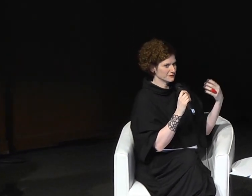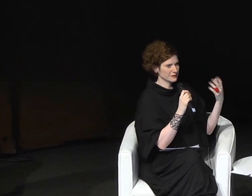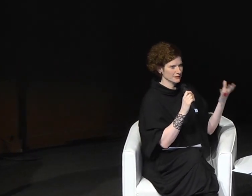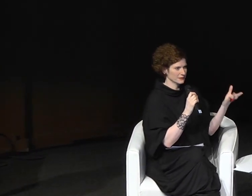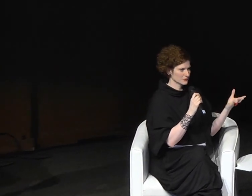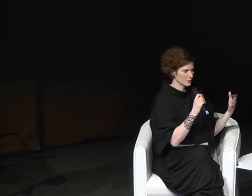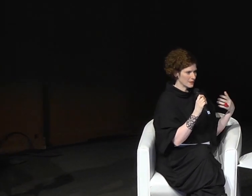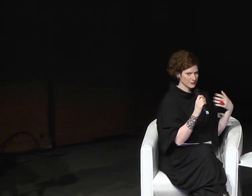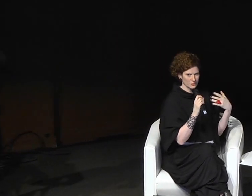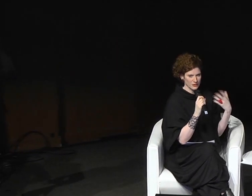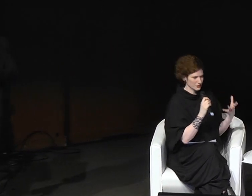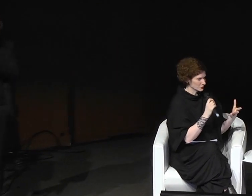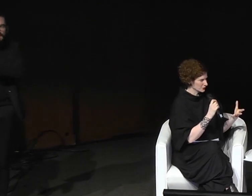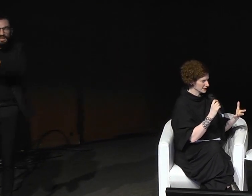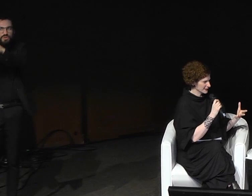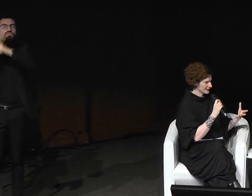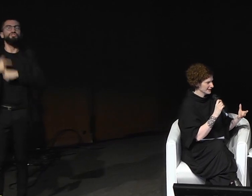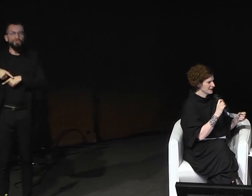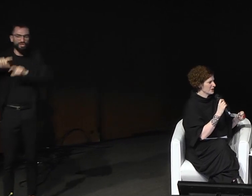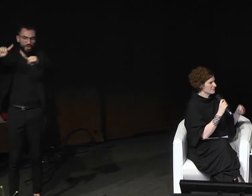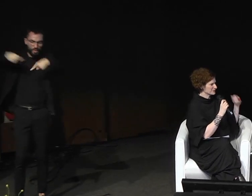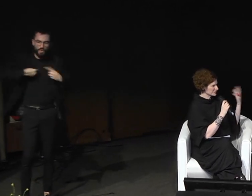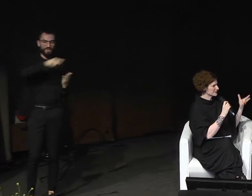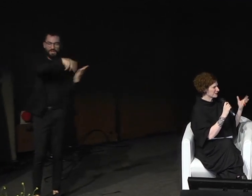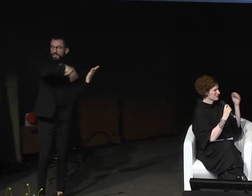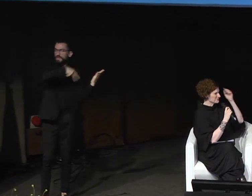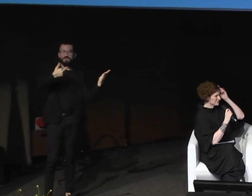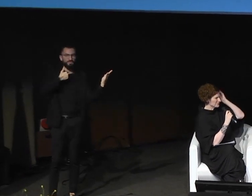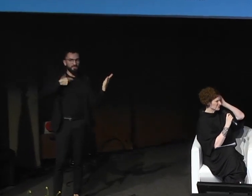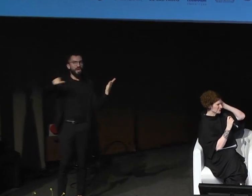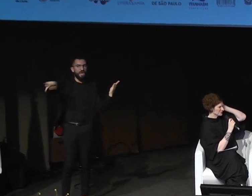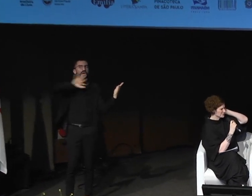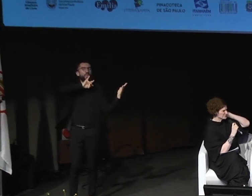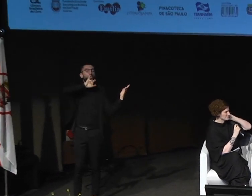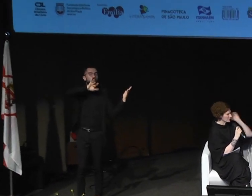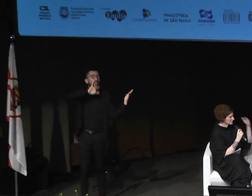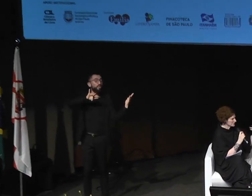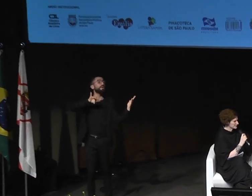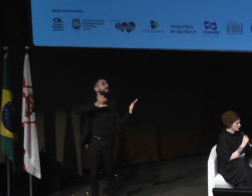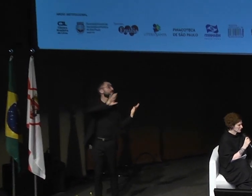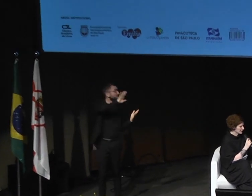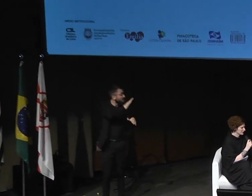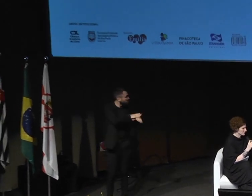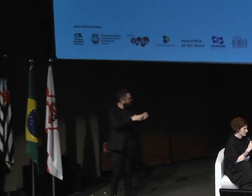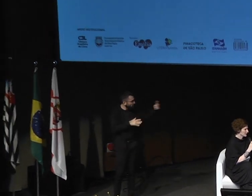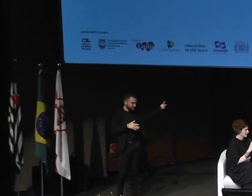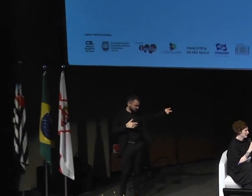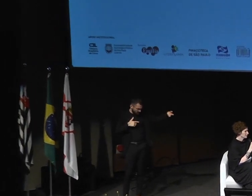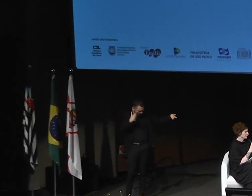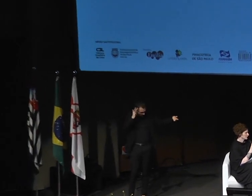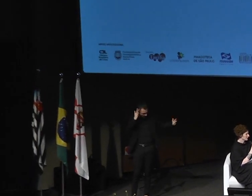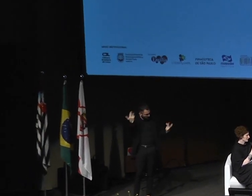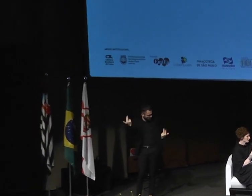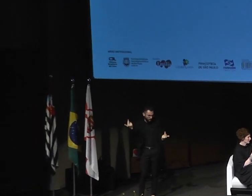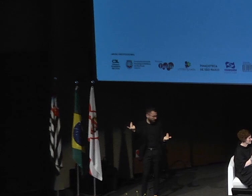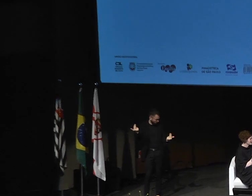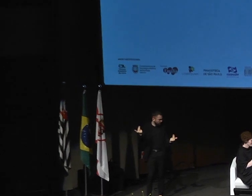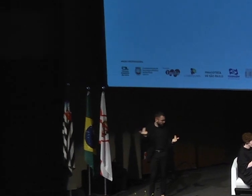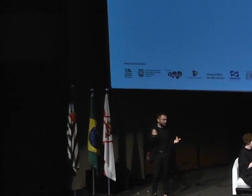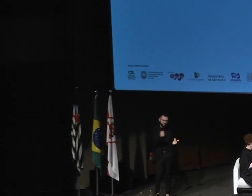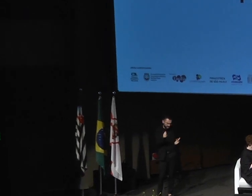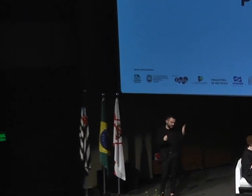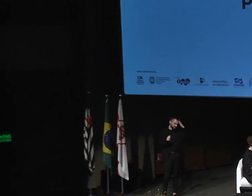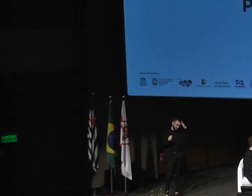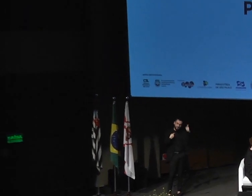tecnologia é a vilã do hábito de leitura, né? Mas você tem um ponto de vista diferente, né? Porque não é